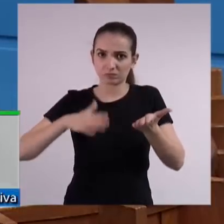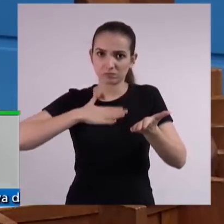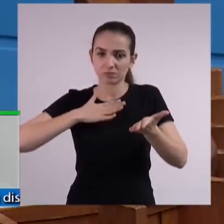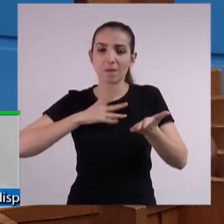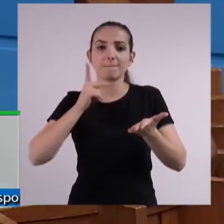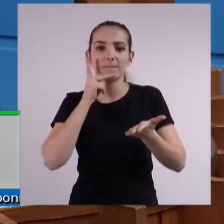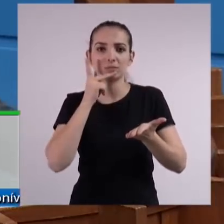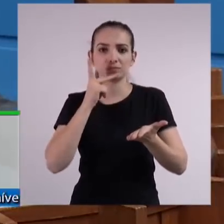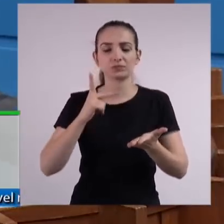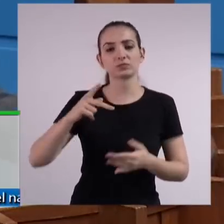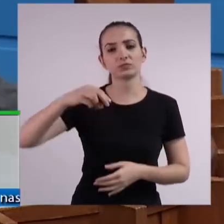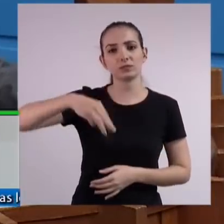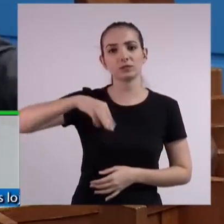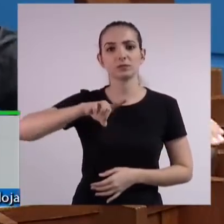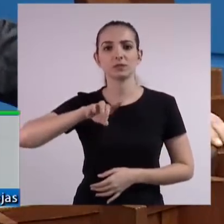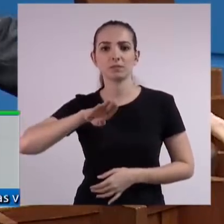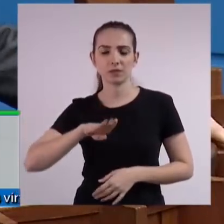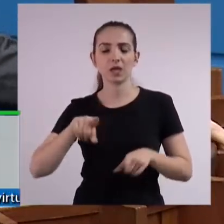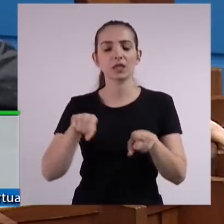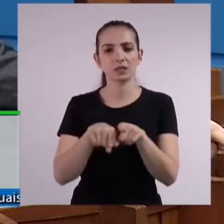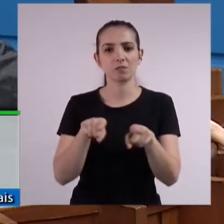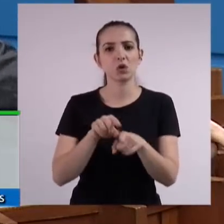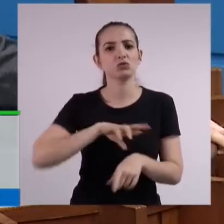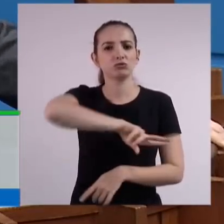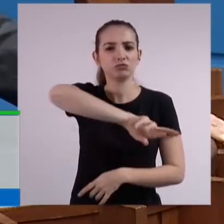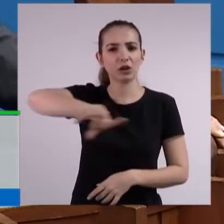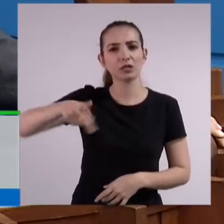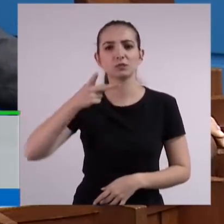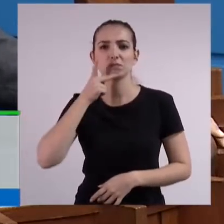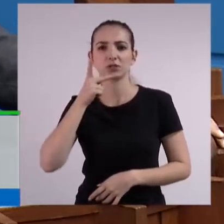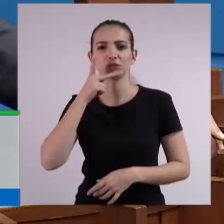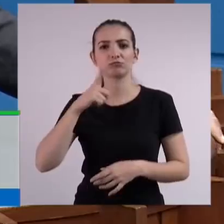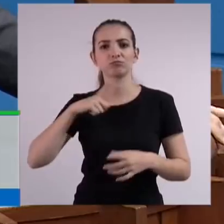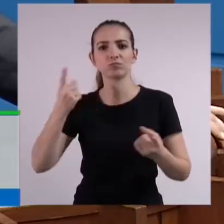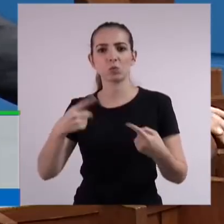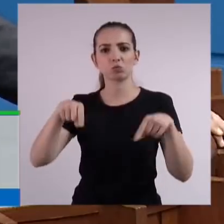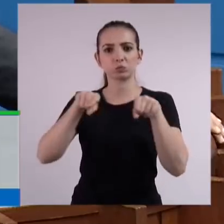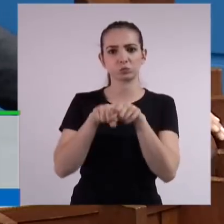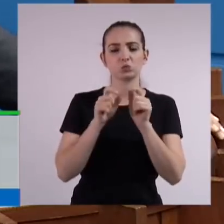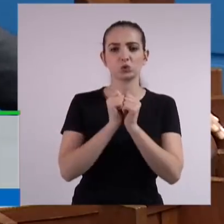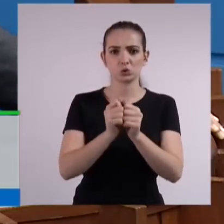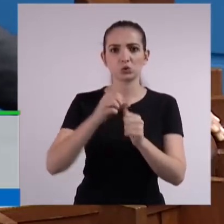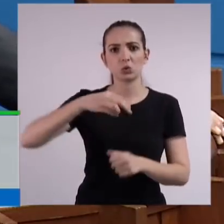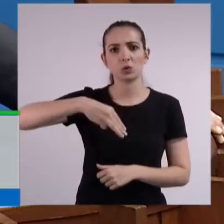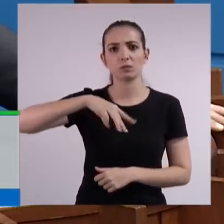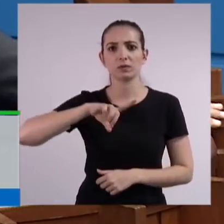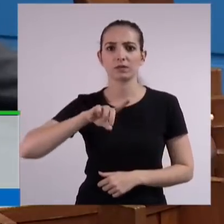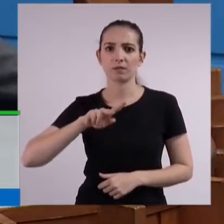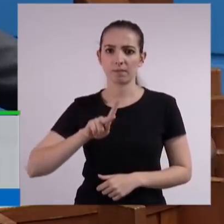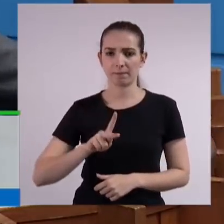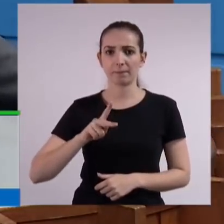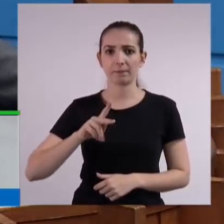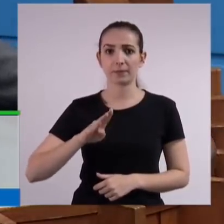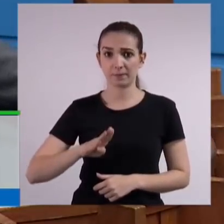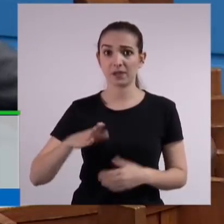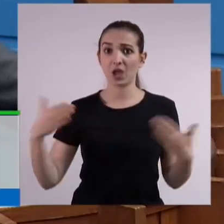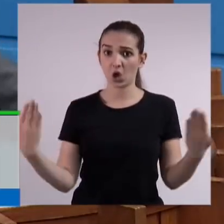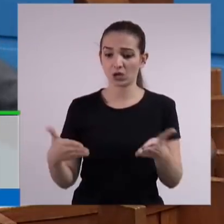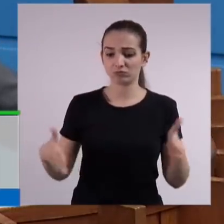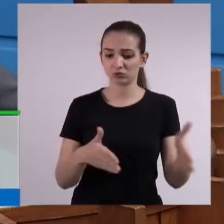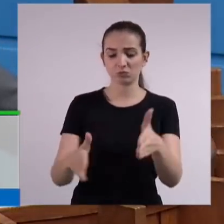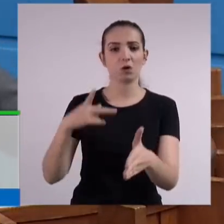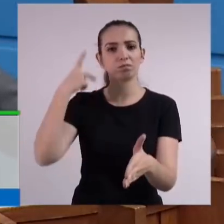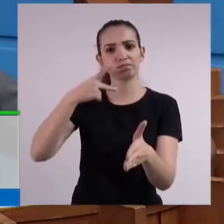partido, o MDB, pelos partidos que se aliançaram ao PMDB nessa caminhada política